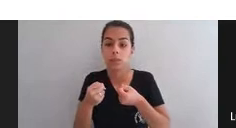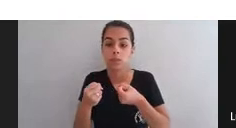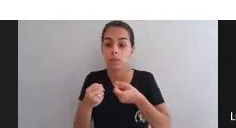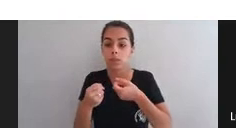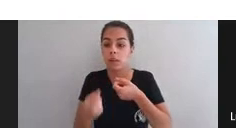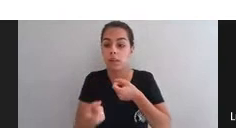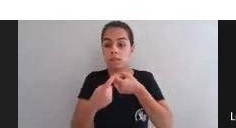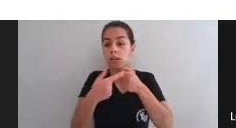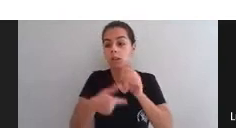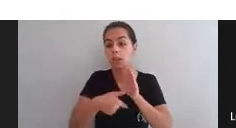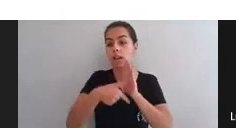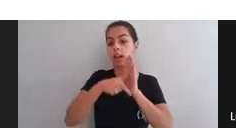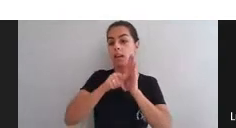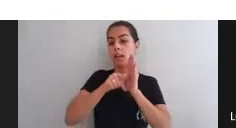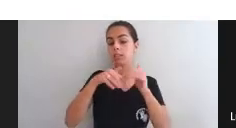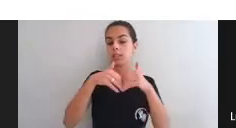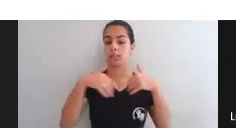ser revertido.